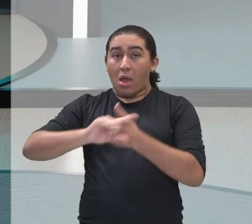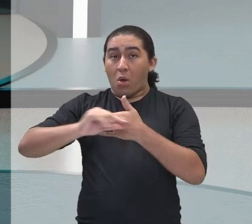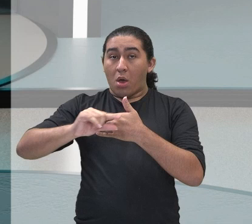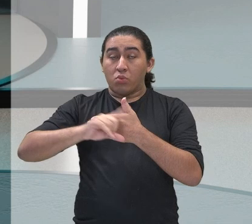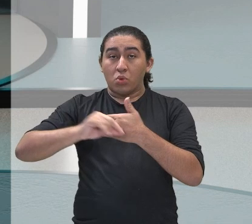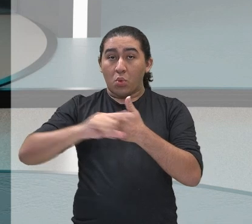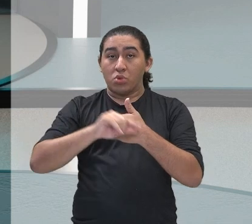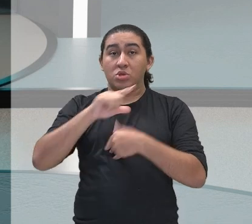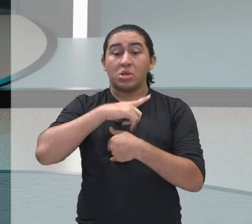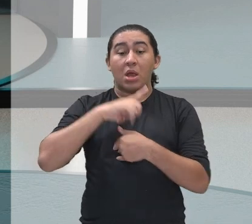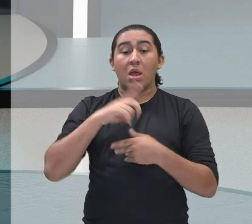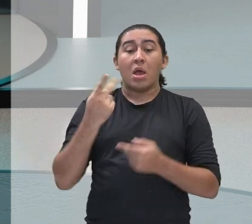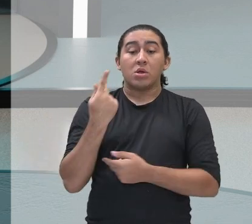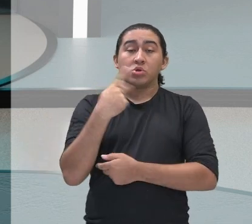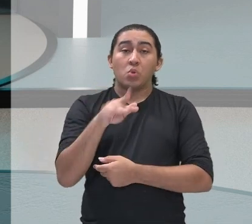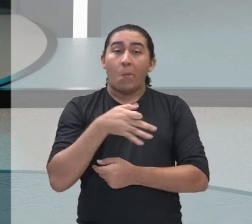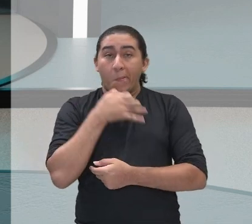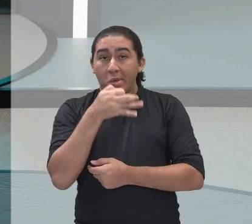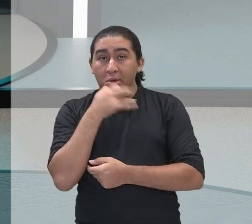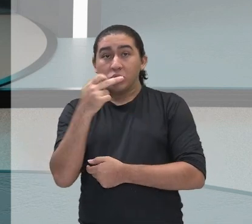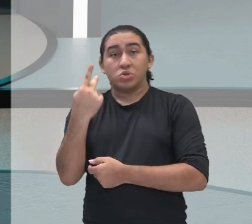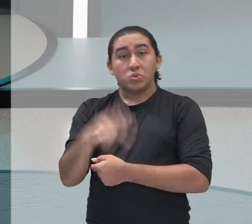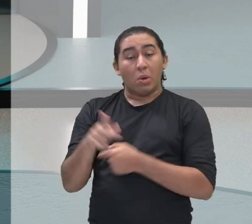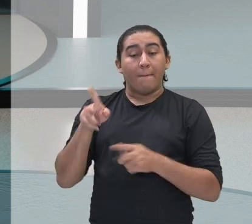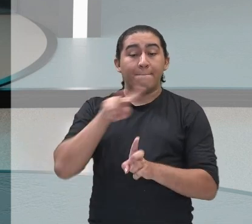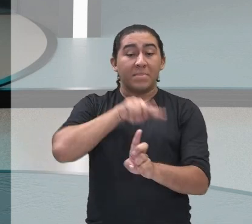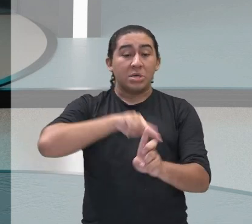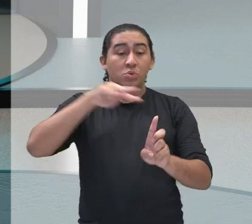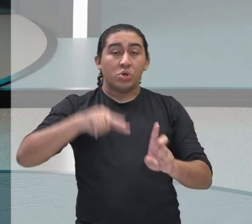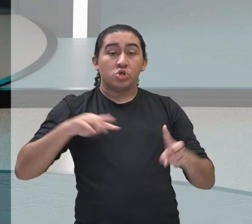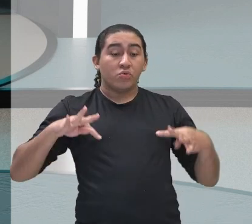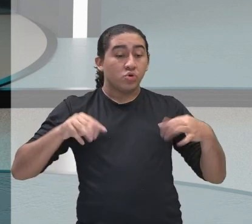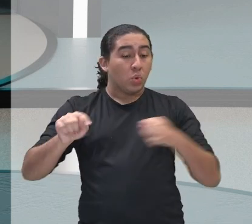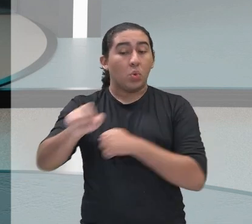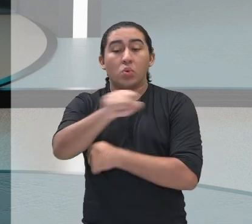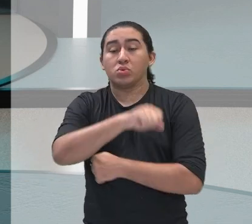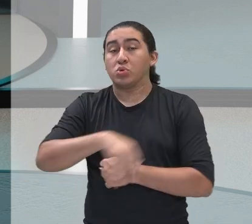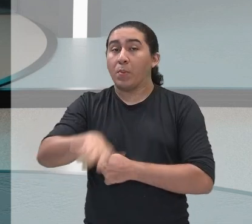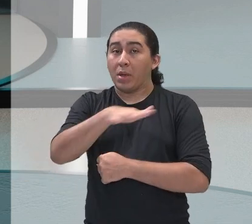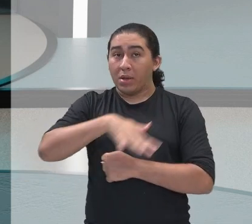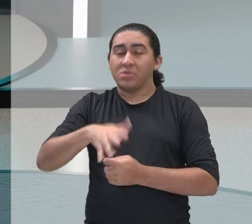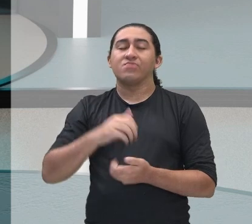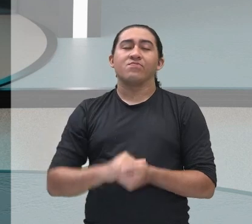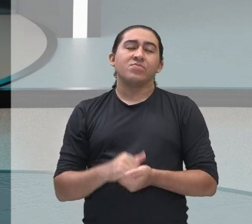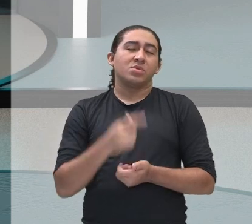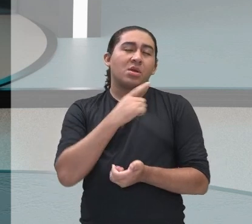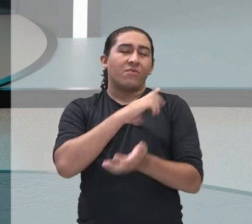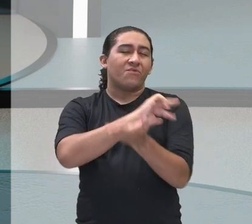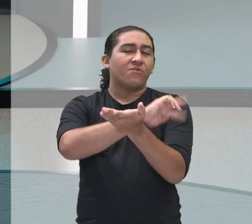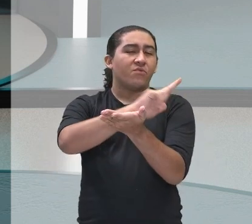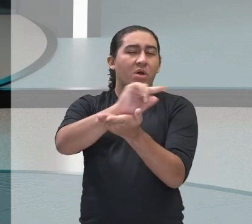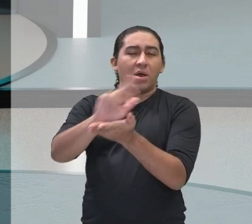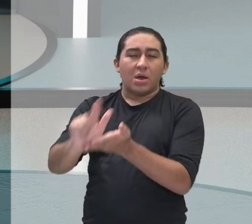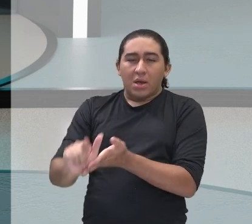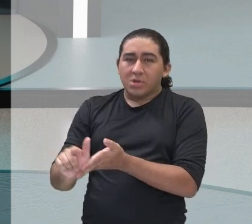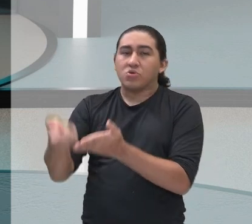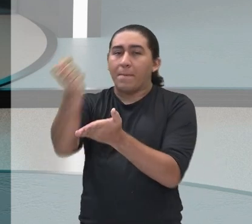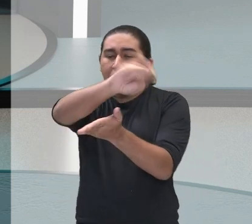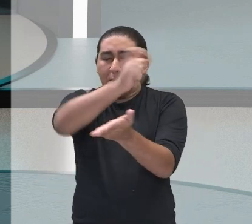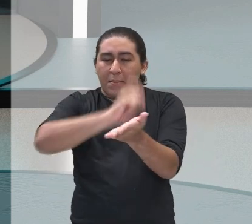sua visão, tem o seu jeito de ver tudo ao seu redor. Então, temos vários registros